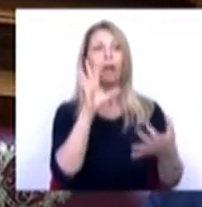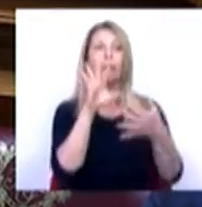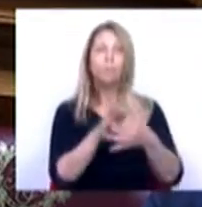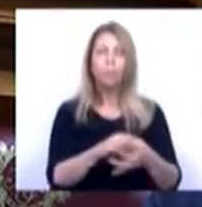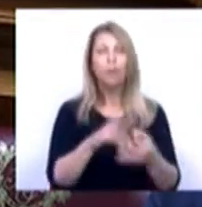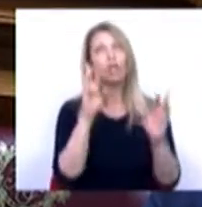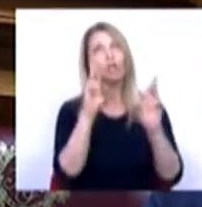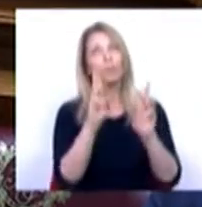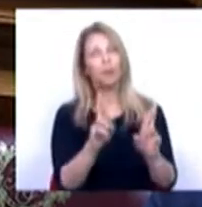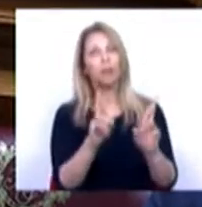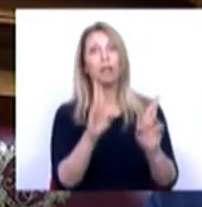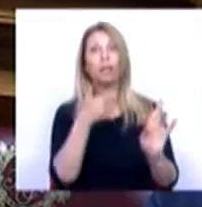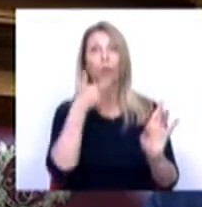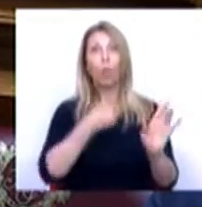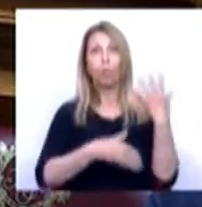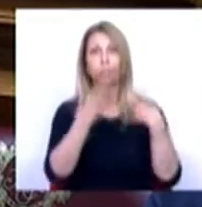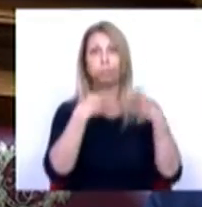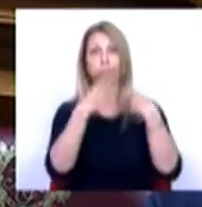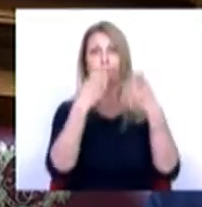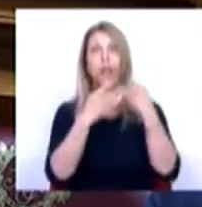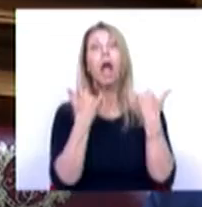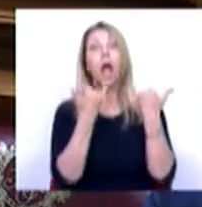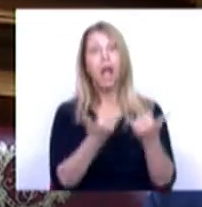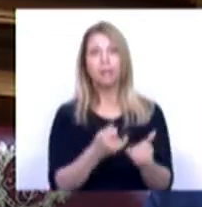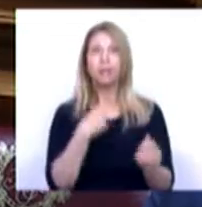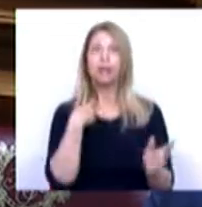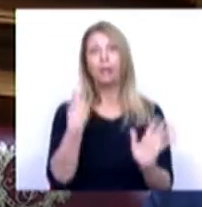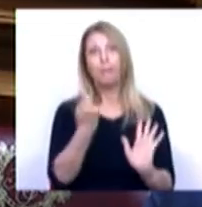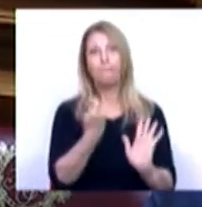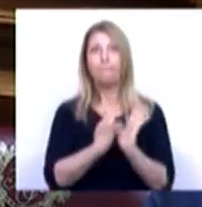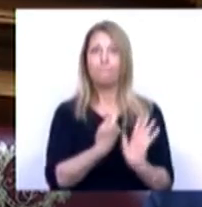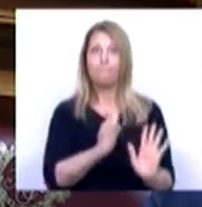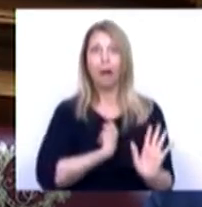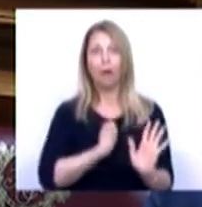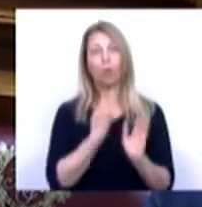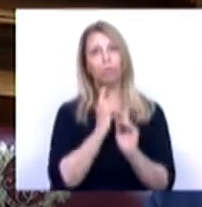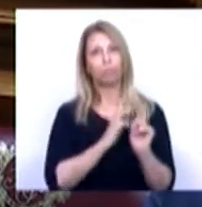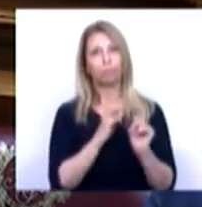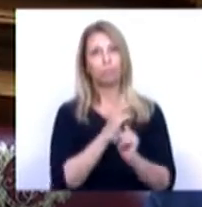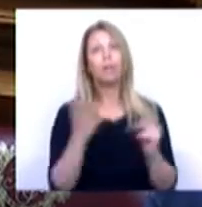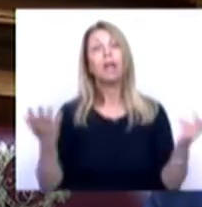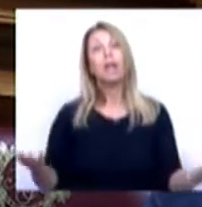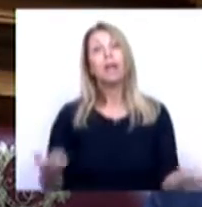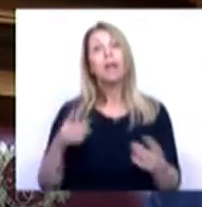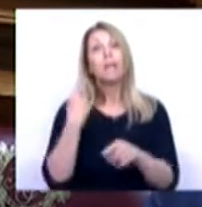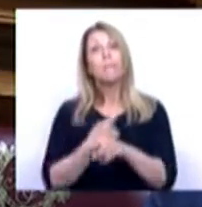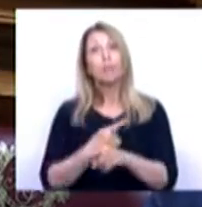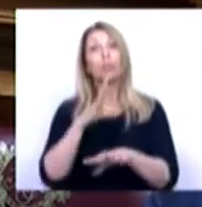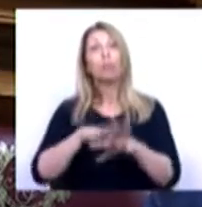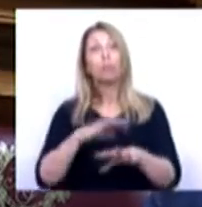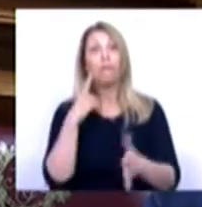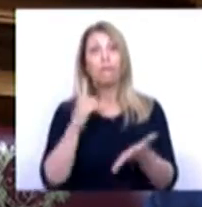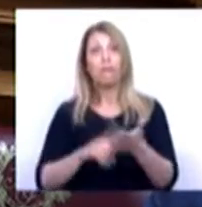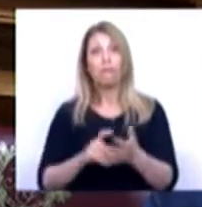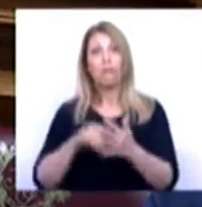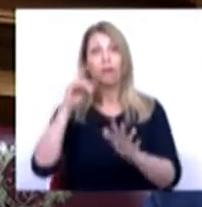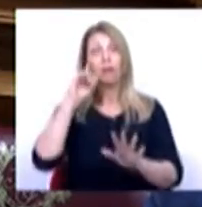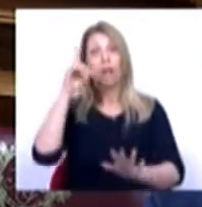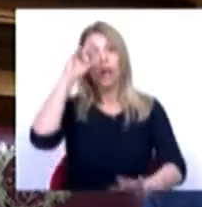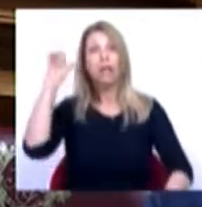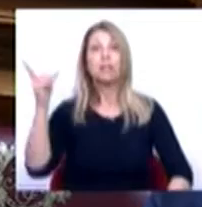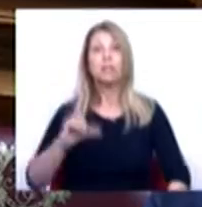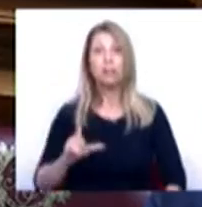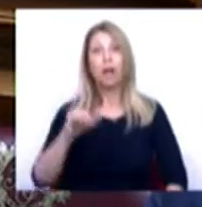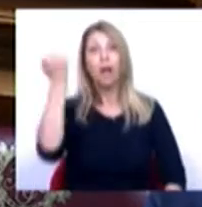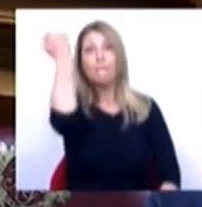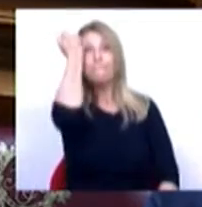ser pago pelo conhecimento que adquire. E por outro lado, porque com a falta de incorporação de licenciados, de mestres e de